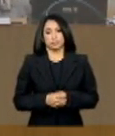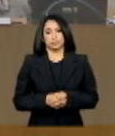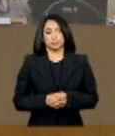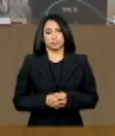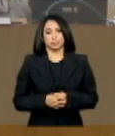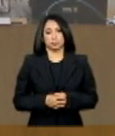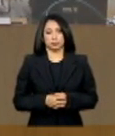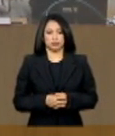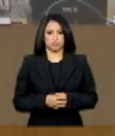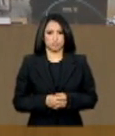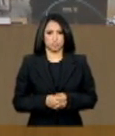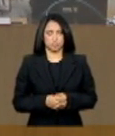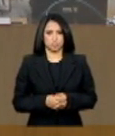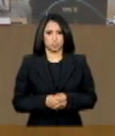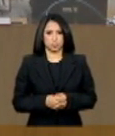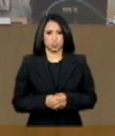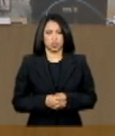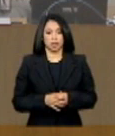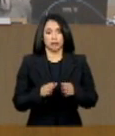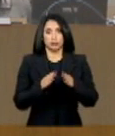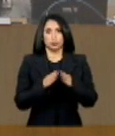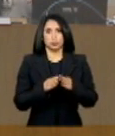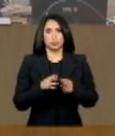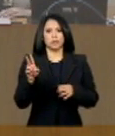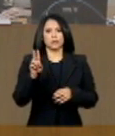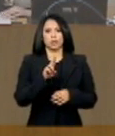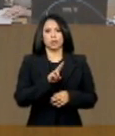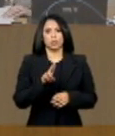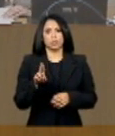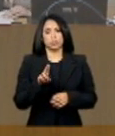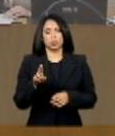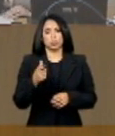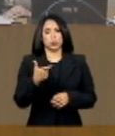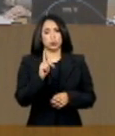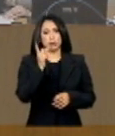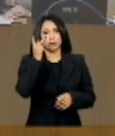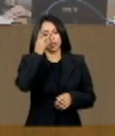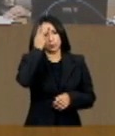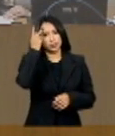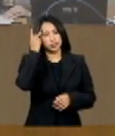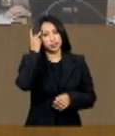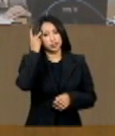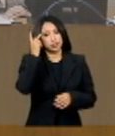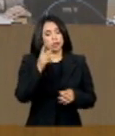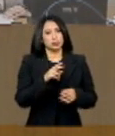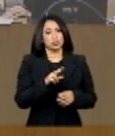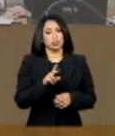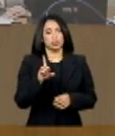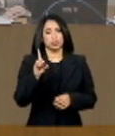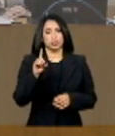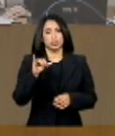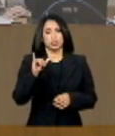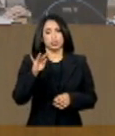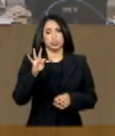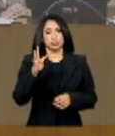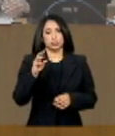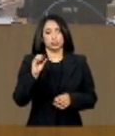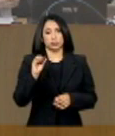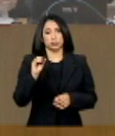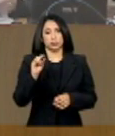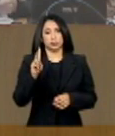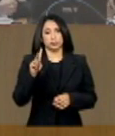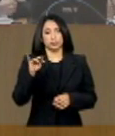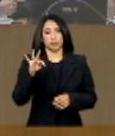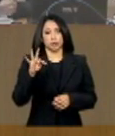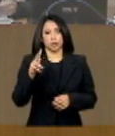o nome de vossa excelência porque o nome que eu tenho aqui na inscrição de outro colega que o senhor vítor ferreira alves de brito vitor hobby